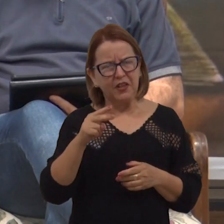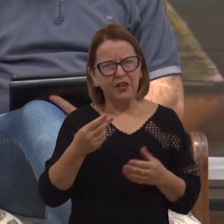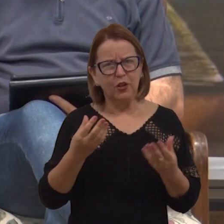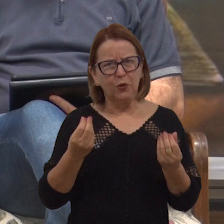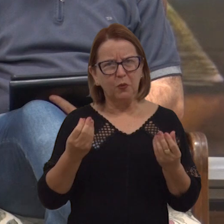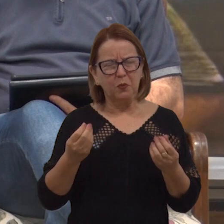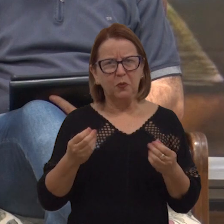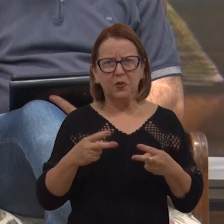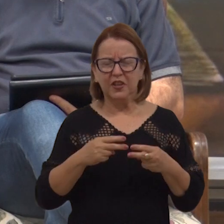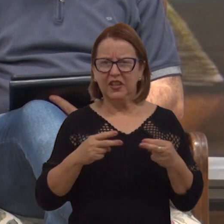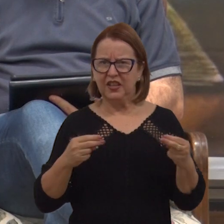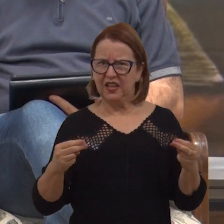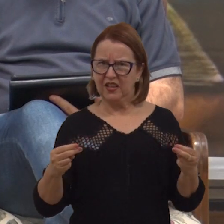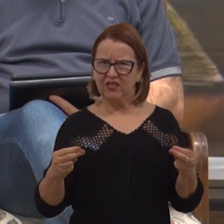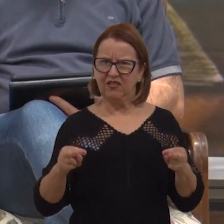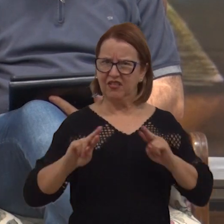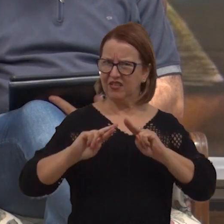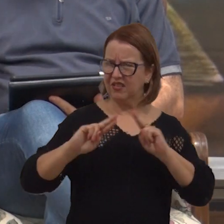tantas